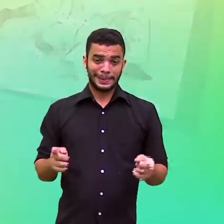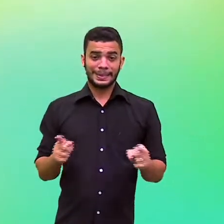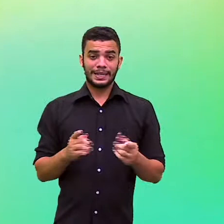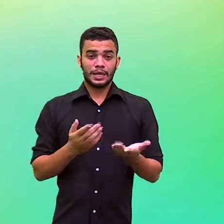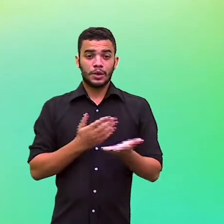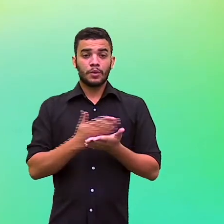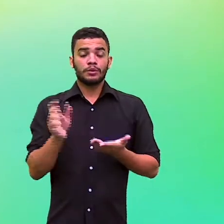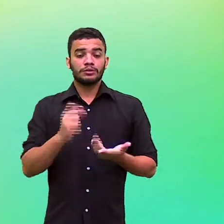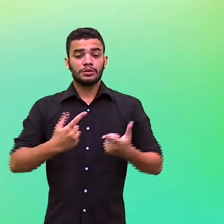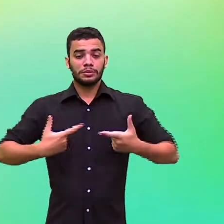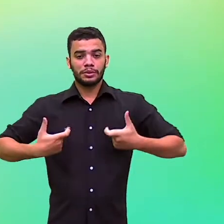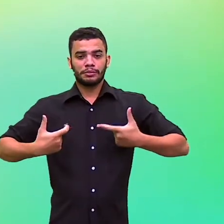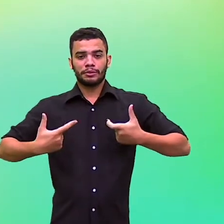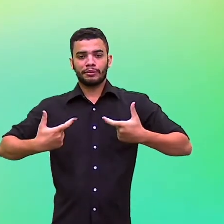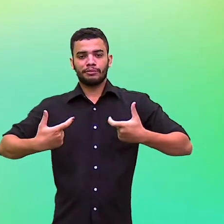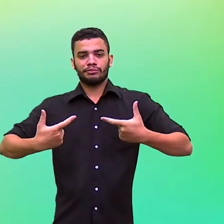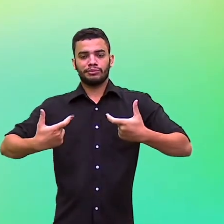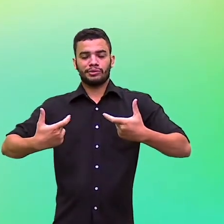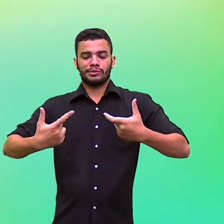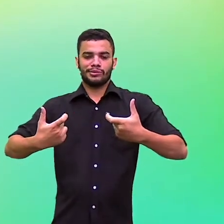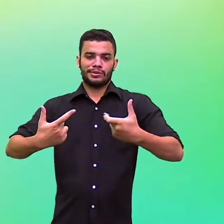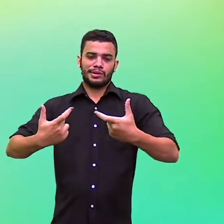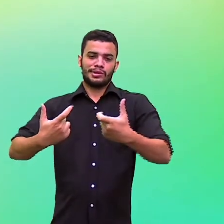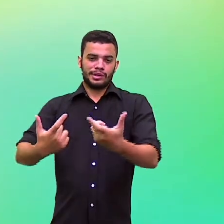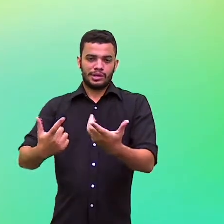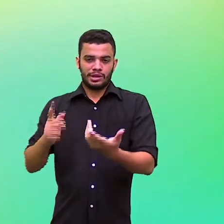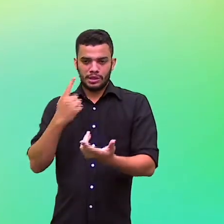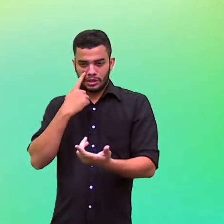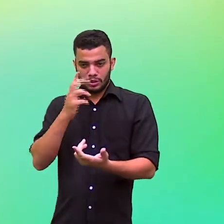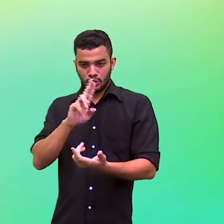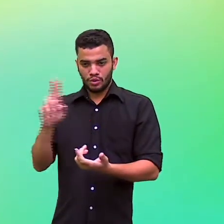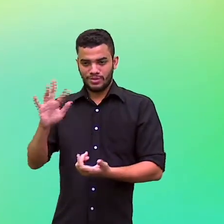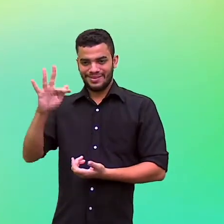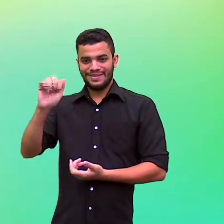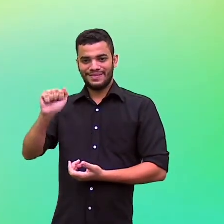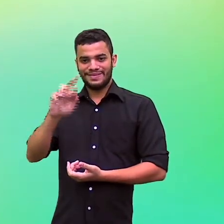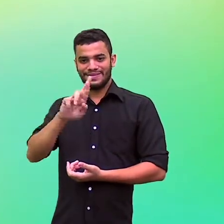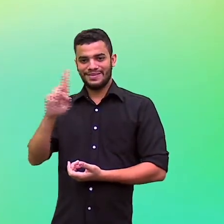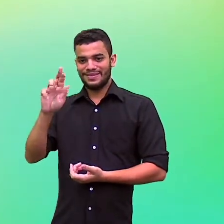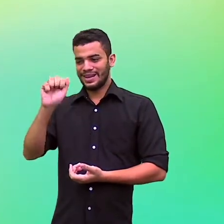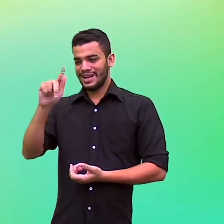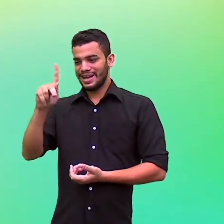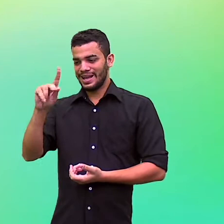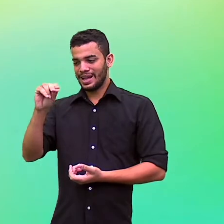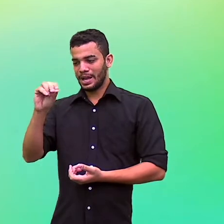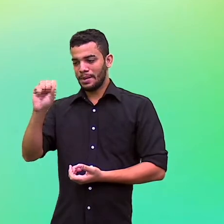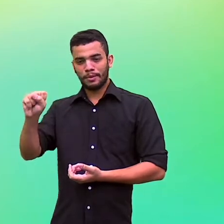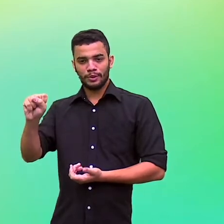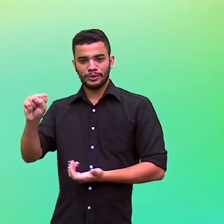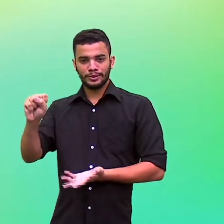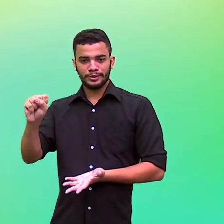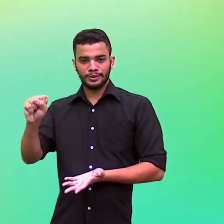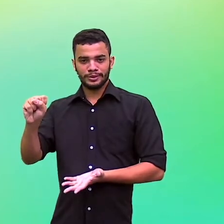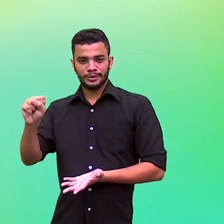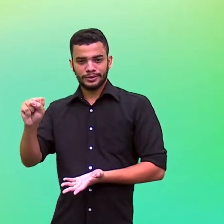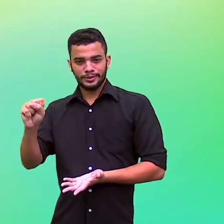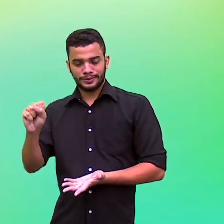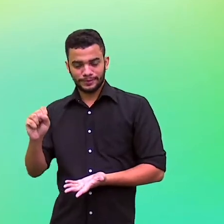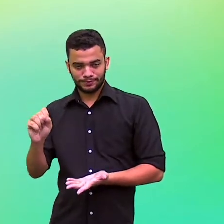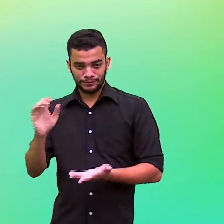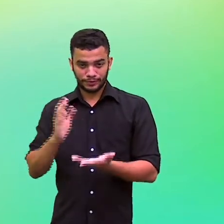Farrapos, bem conhecida também. Onde que aconteceu? Na província de São Pedro do Rio Grande do